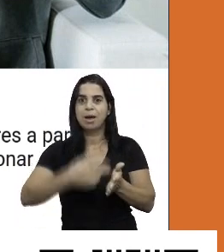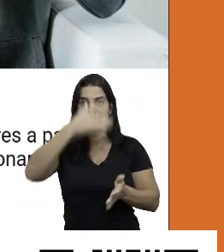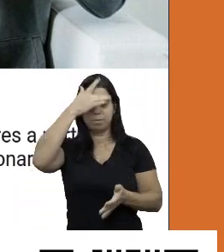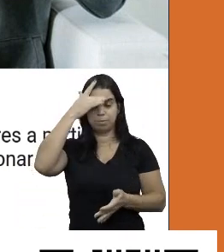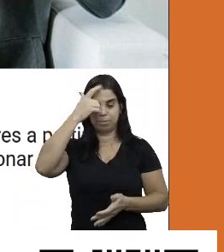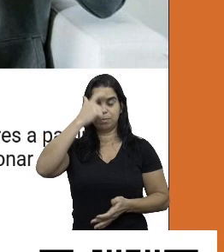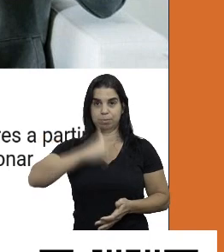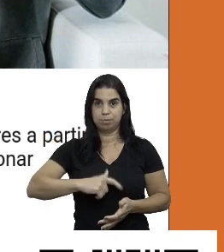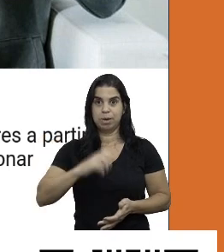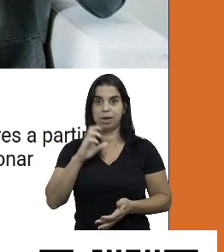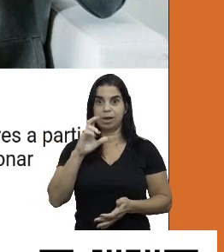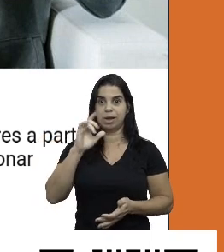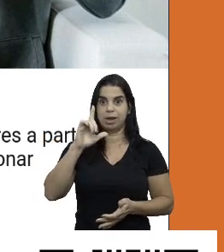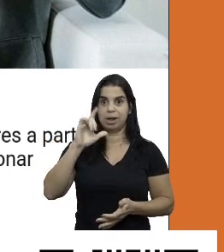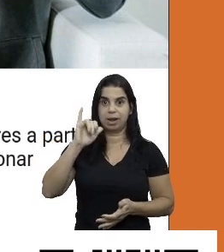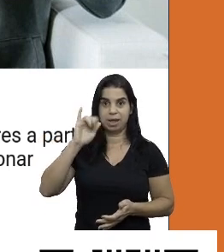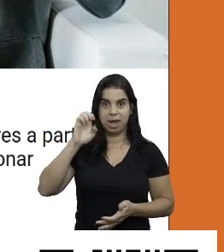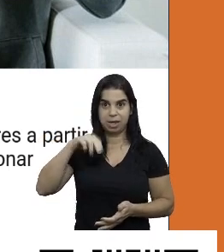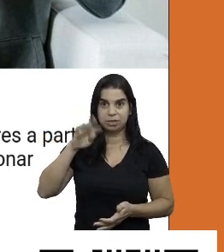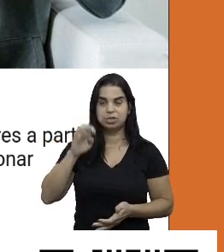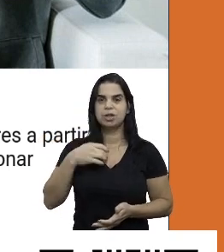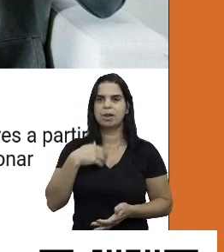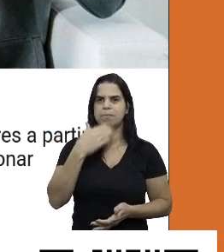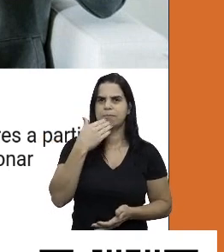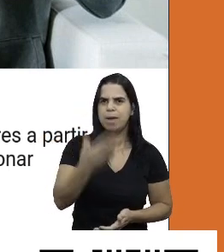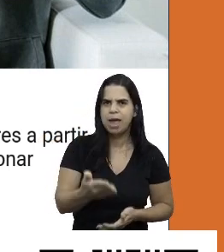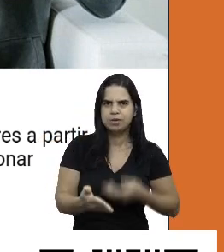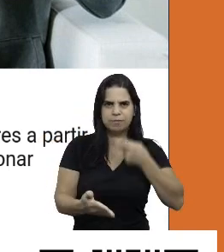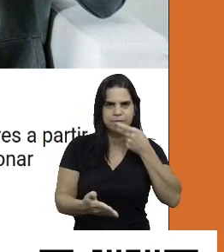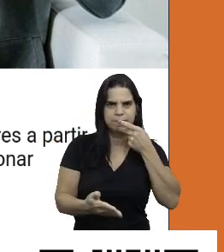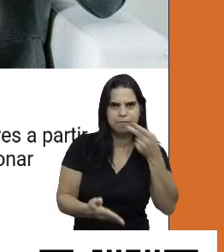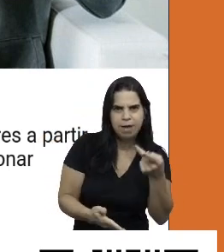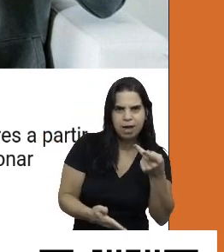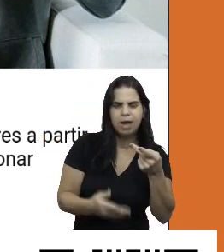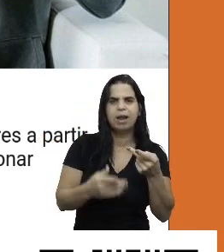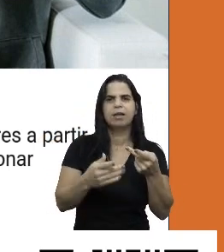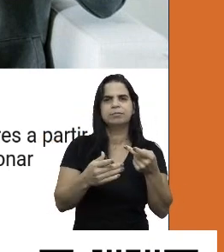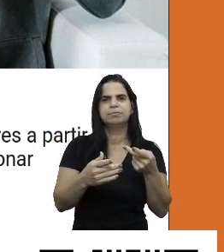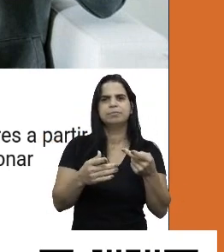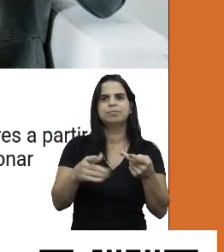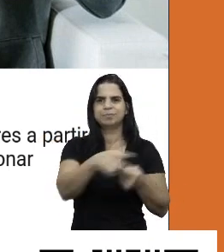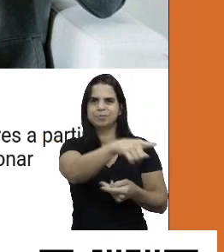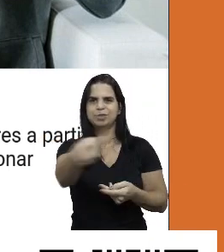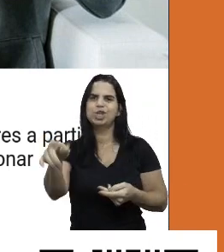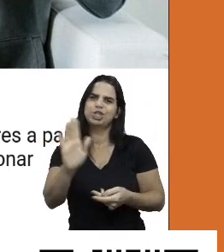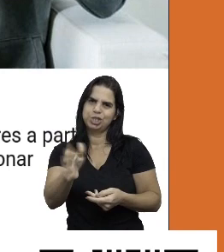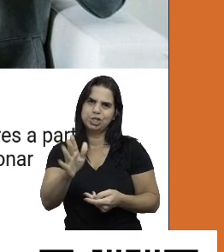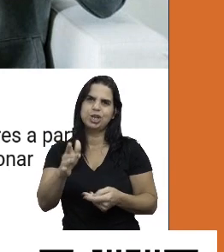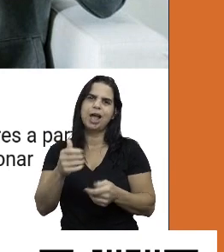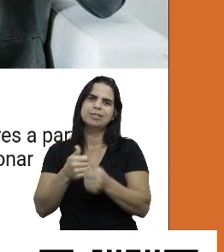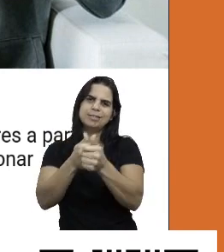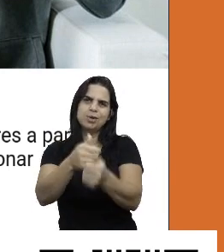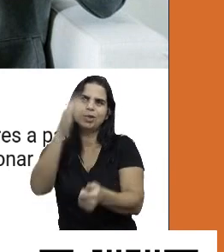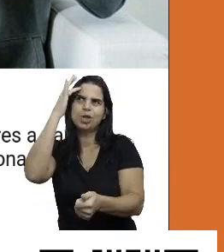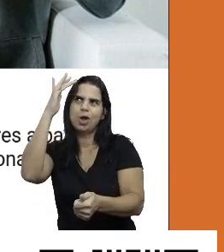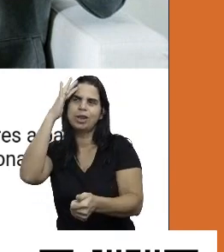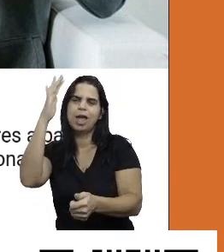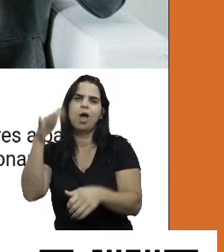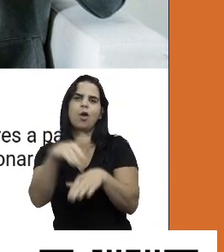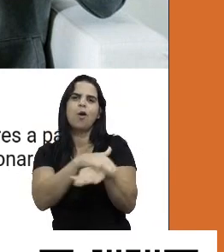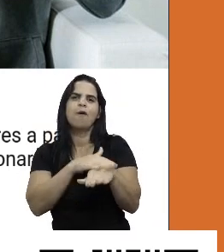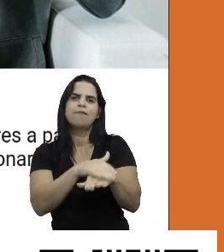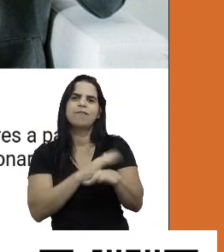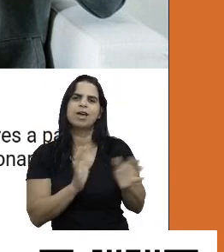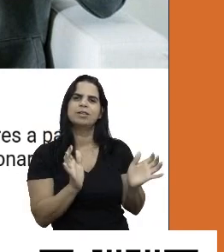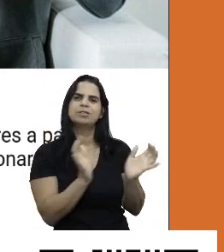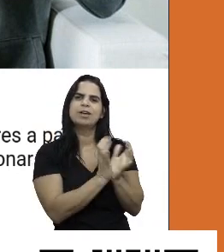pede que acho que aqui muitos também já tem já seguiram a teoria do Ah eu converso na minha roda